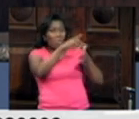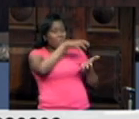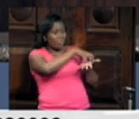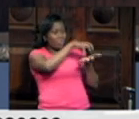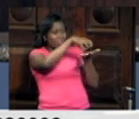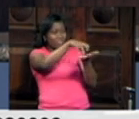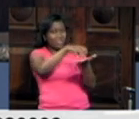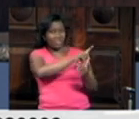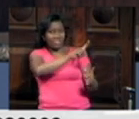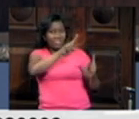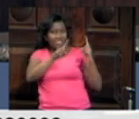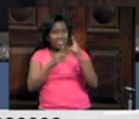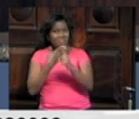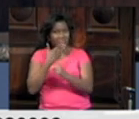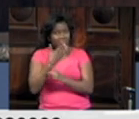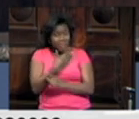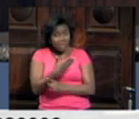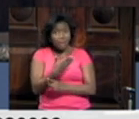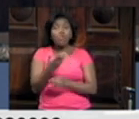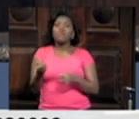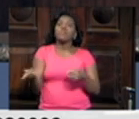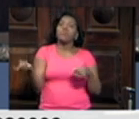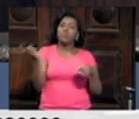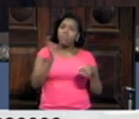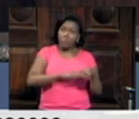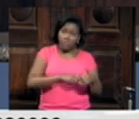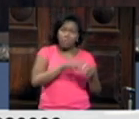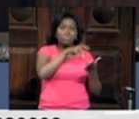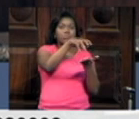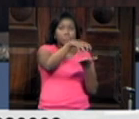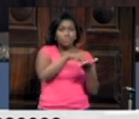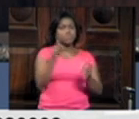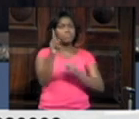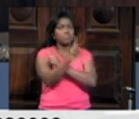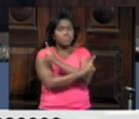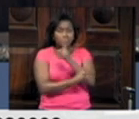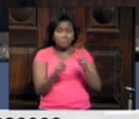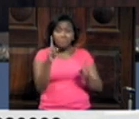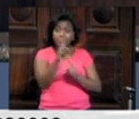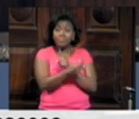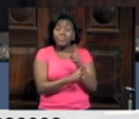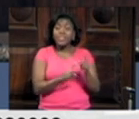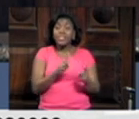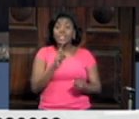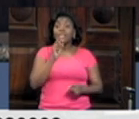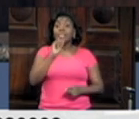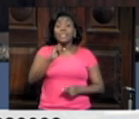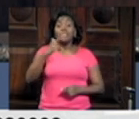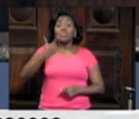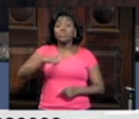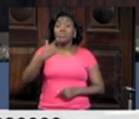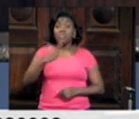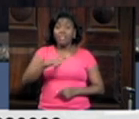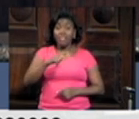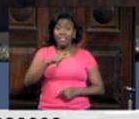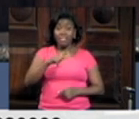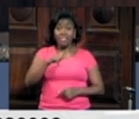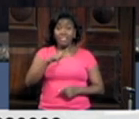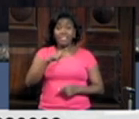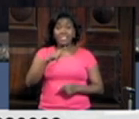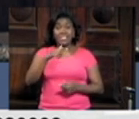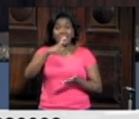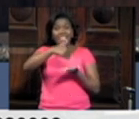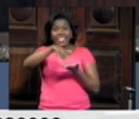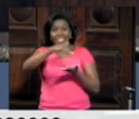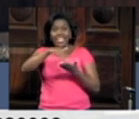federativos deverão ser devolvidos desde que não preencham cargos de secretário de